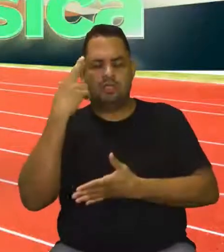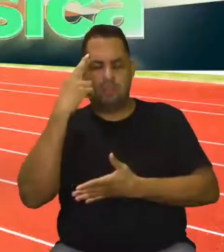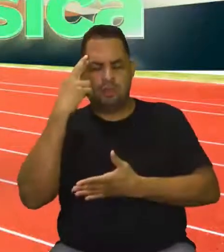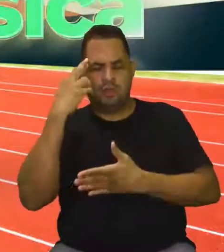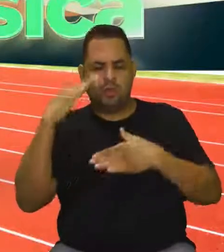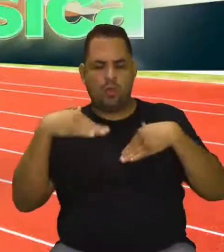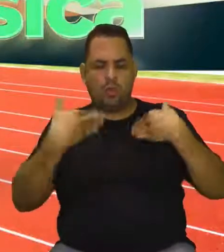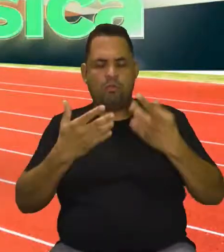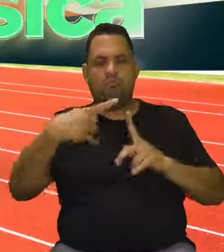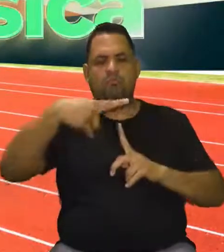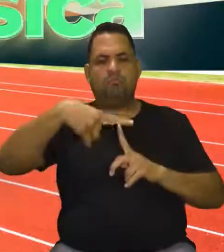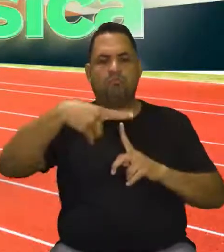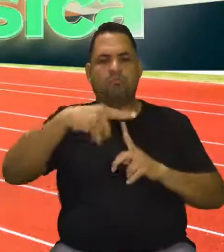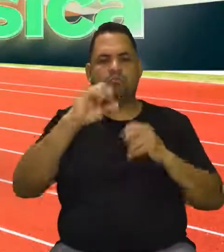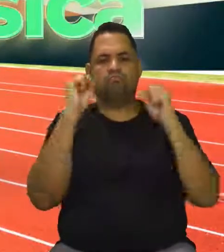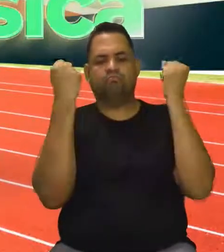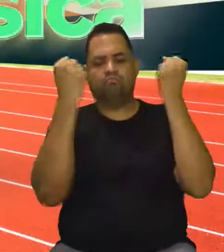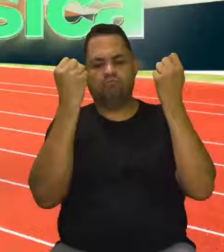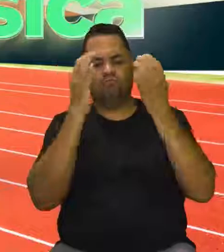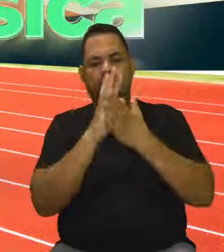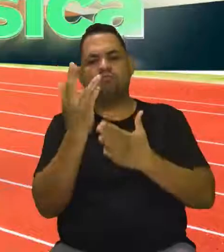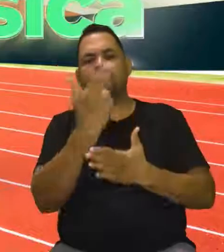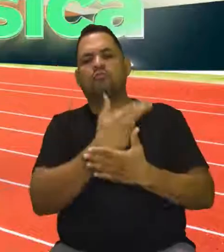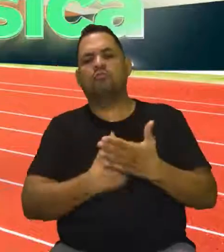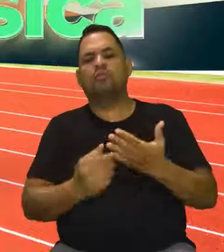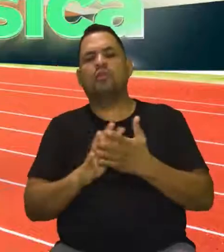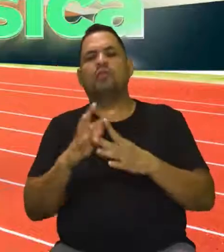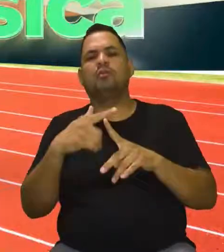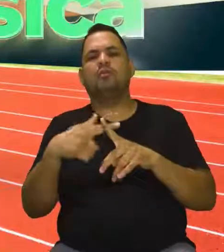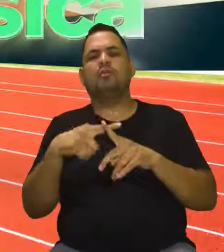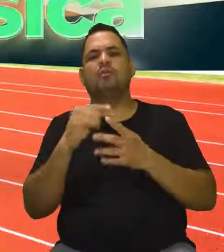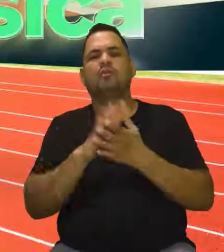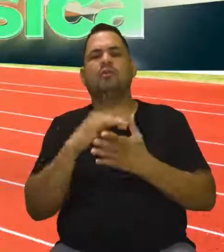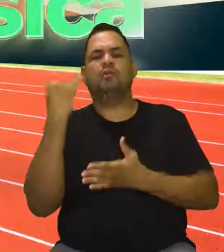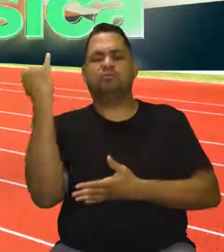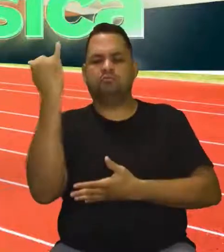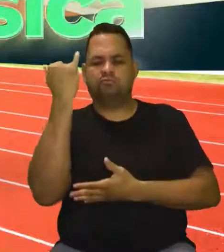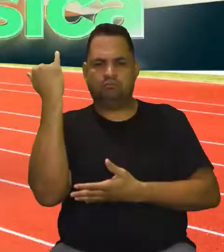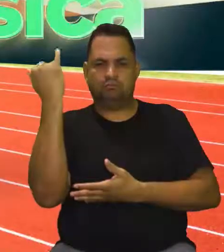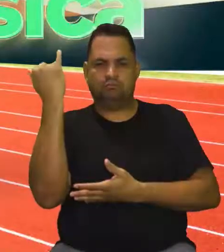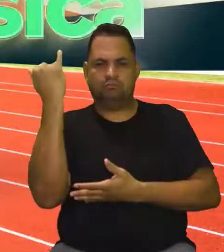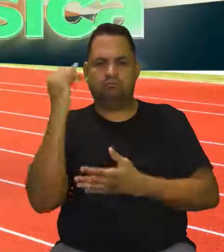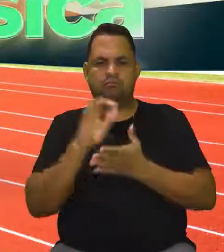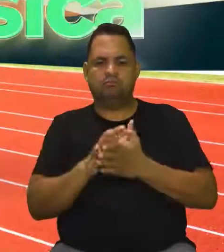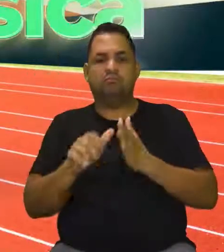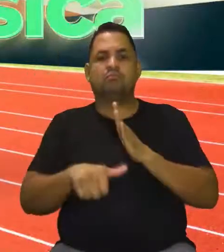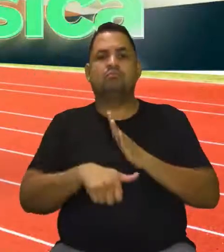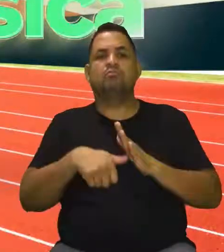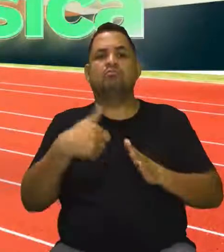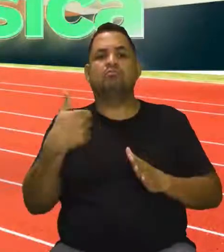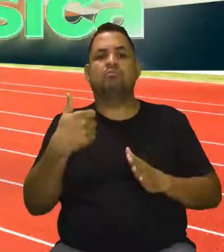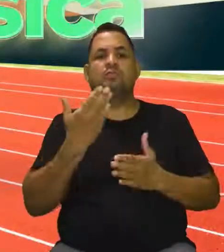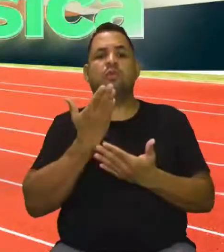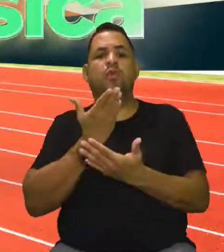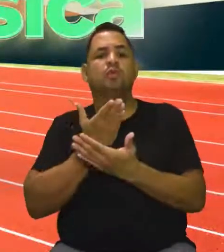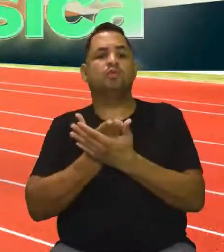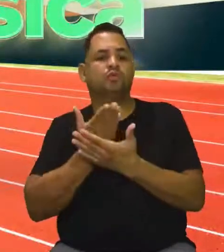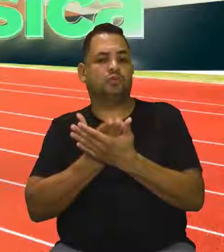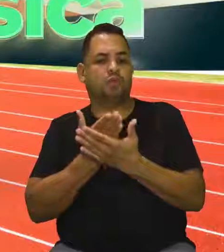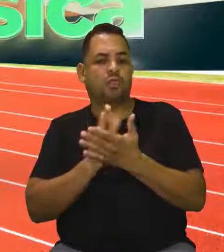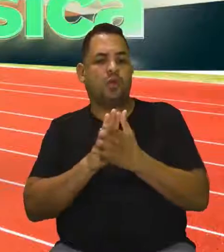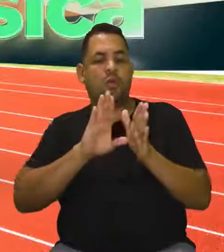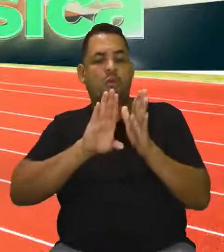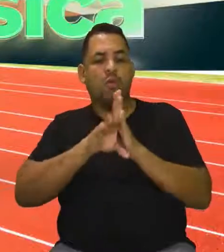quais seriam esses tipos de ginástica e por que a ginástica é tão importante, Primeiramente, nós vamos estudar o